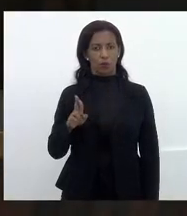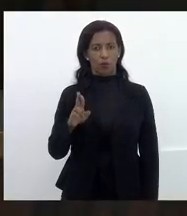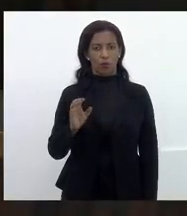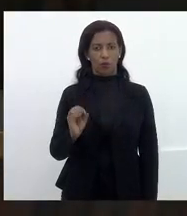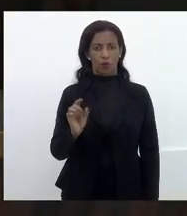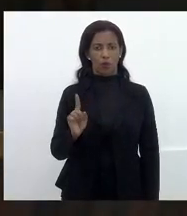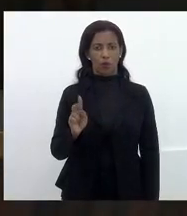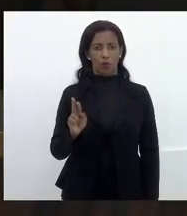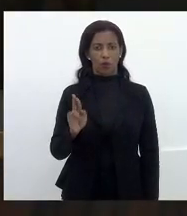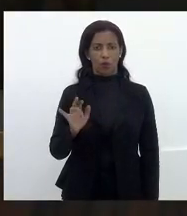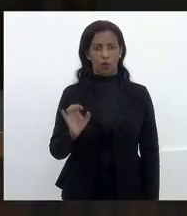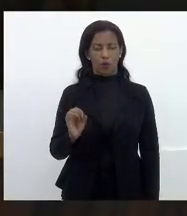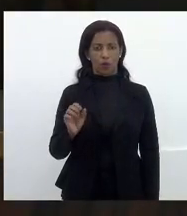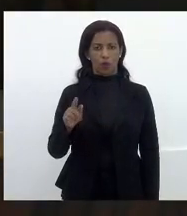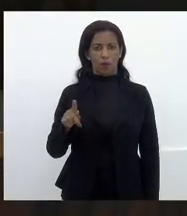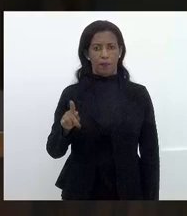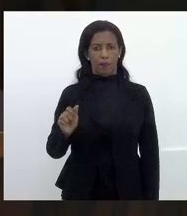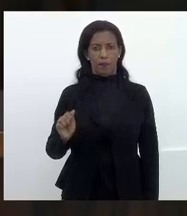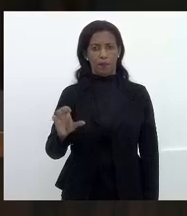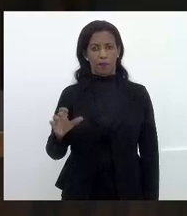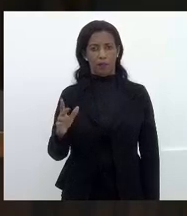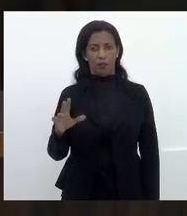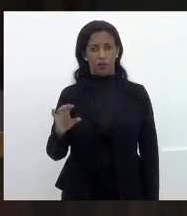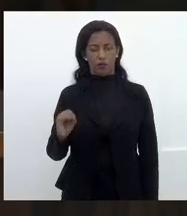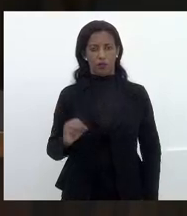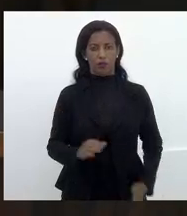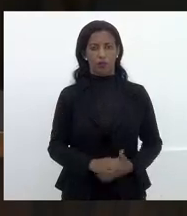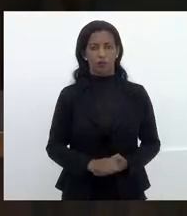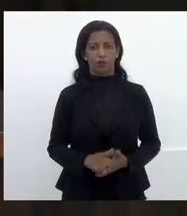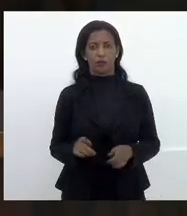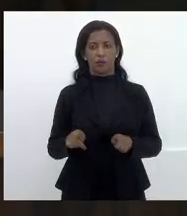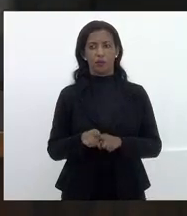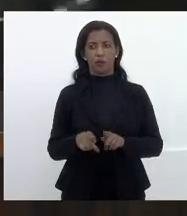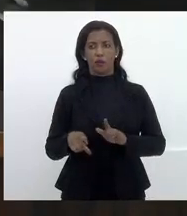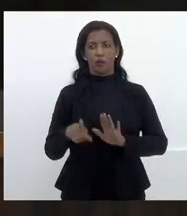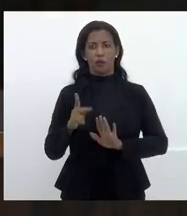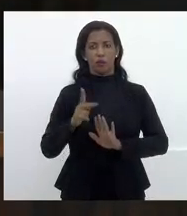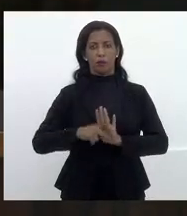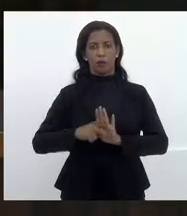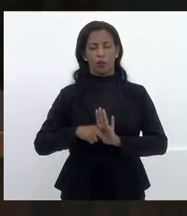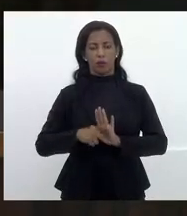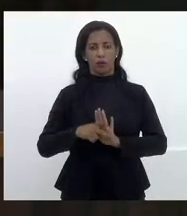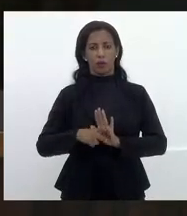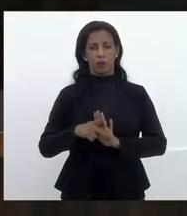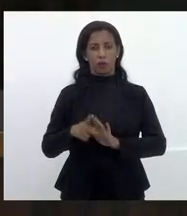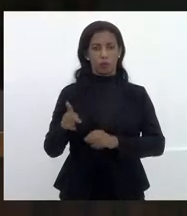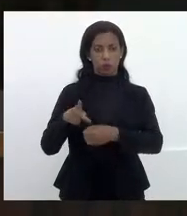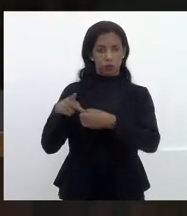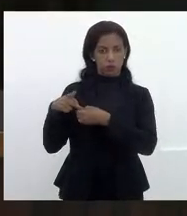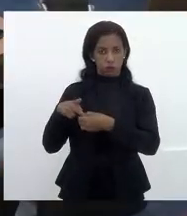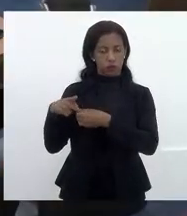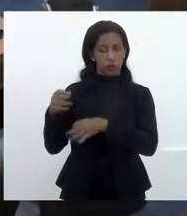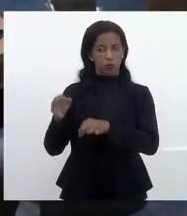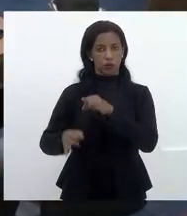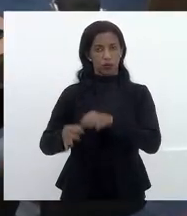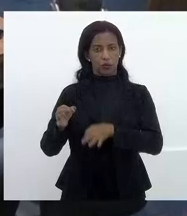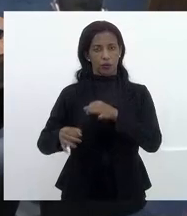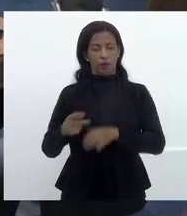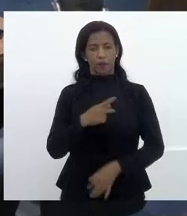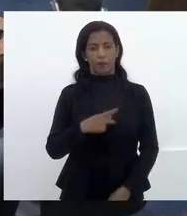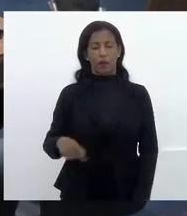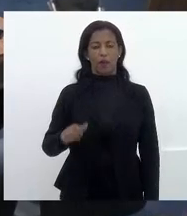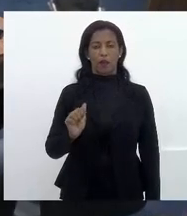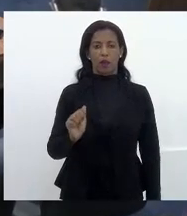e convidar O Procurador de Justiça Doutor Cláudio Henrique Viana presidente da amperj